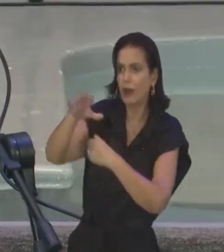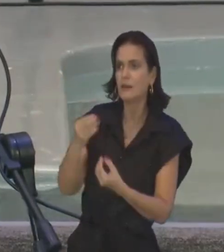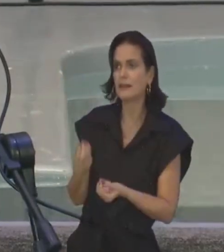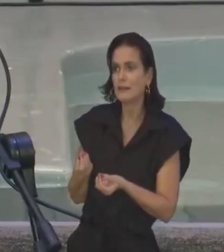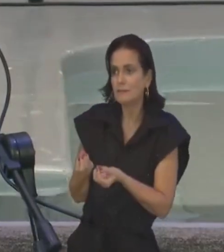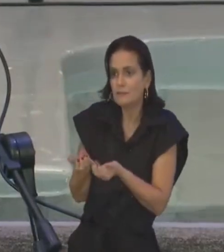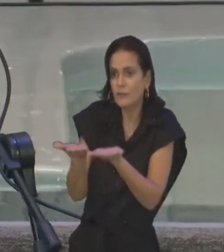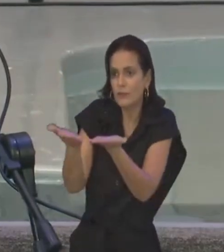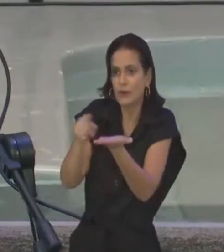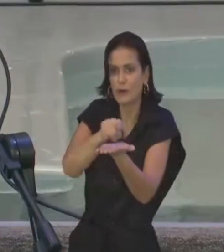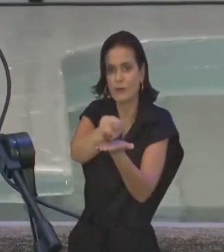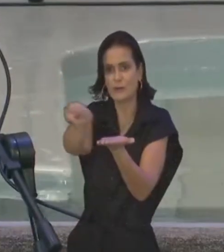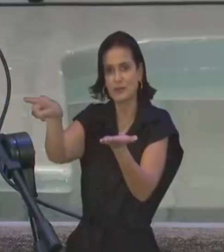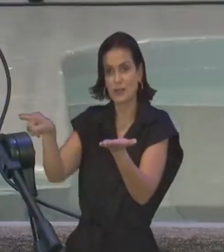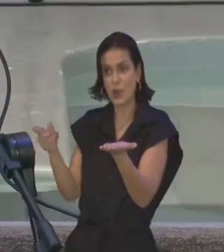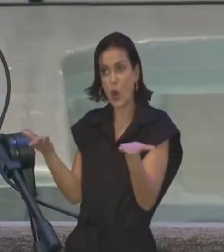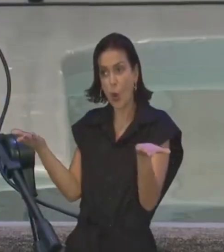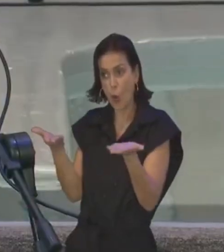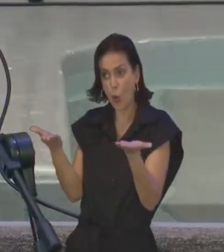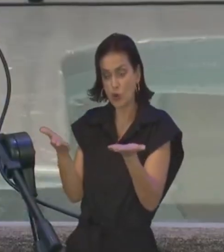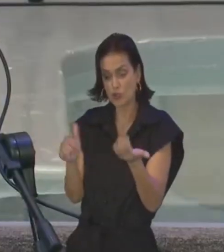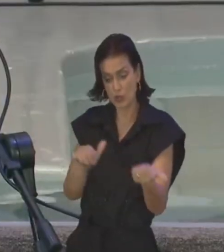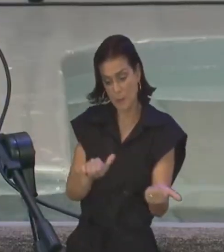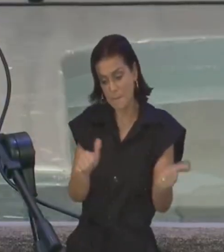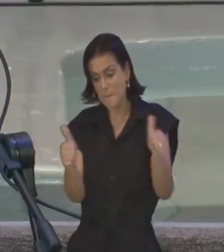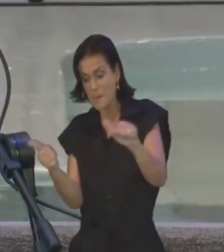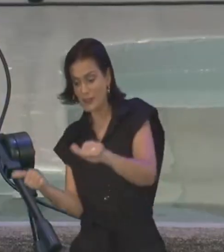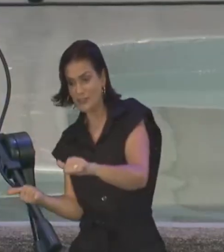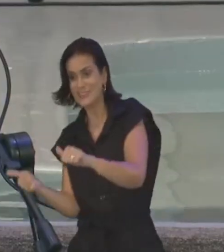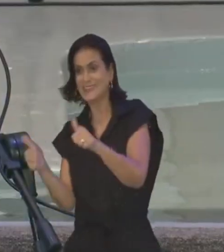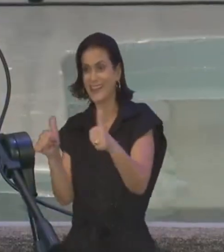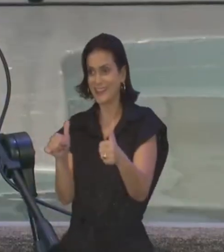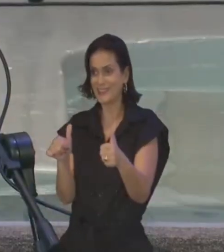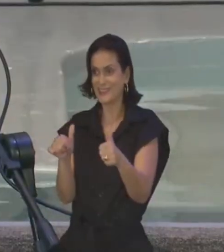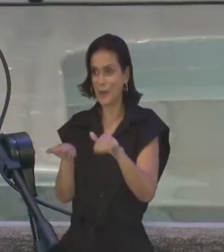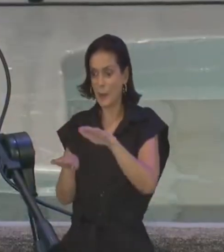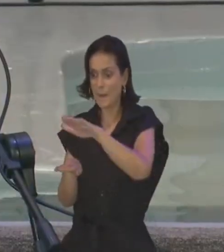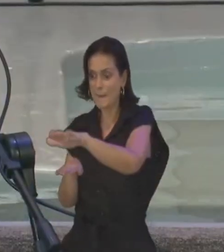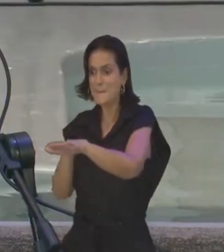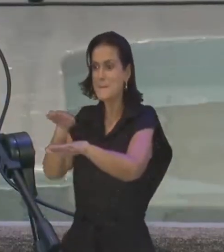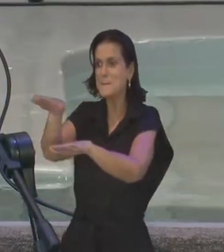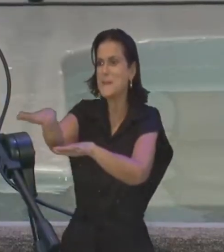oferecer. Hoje, os batizandos estão dando um passo,